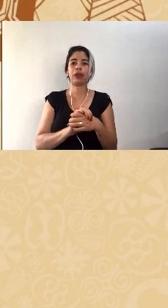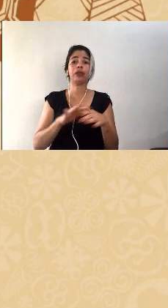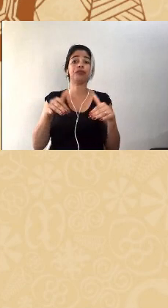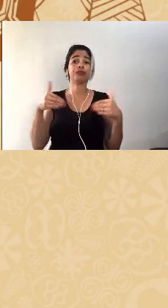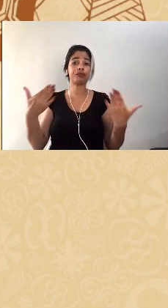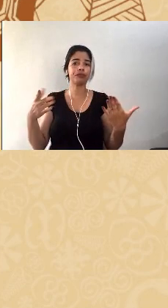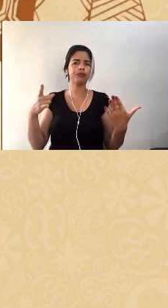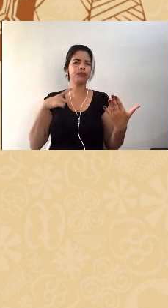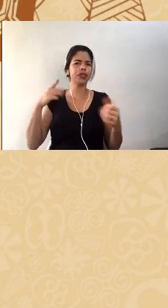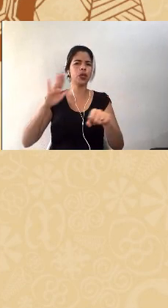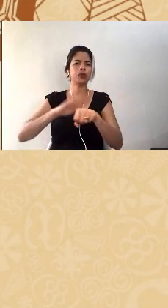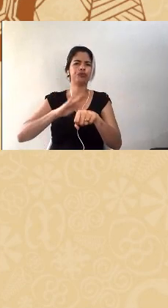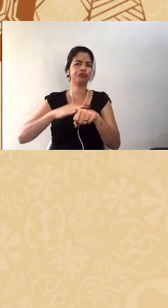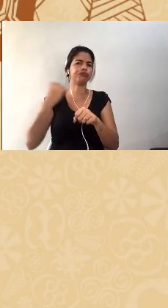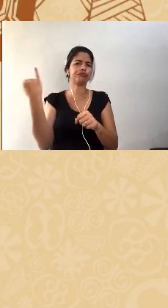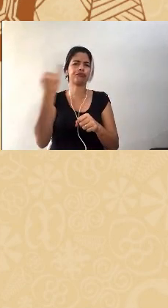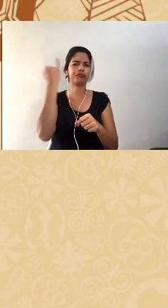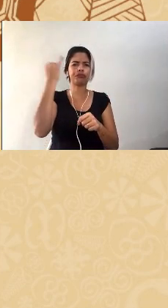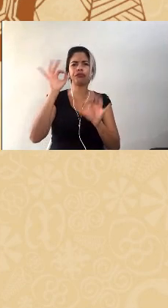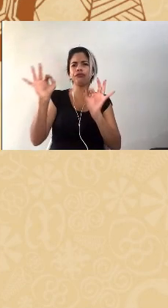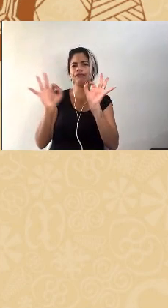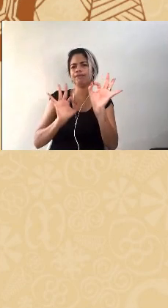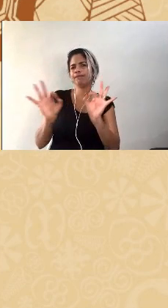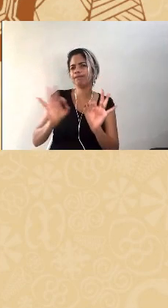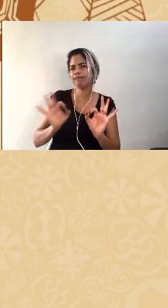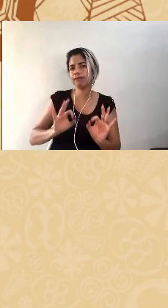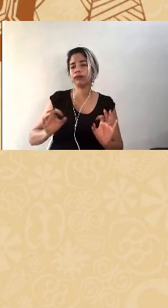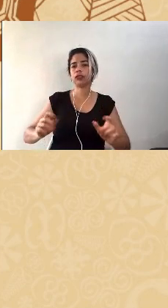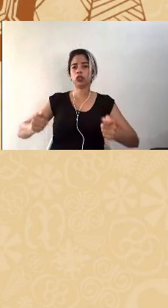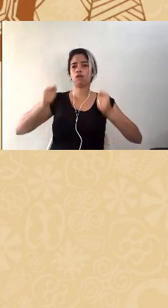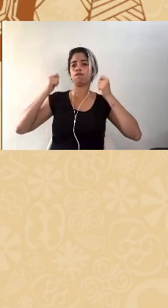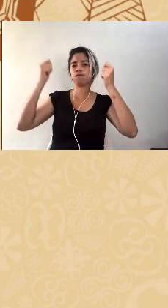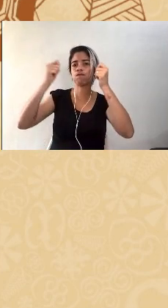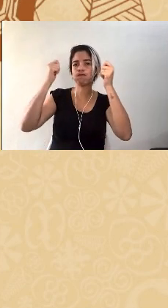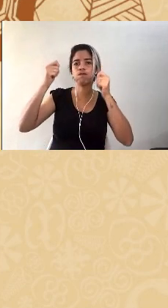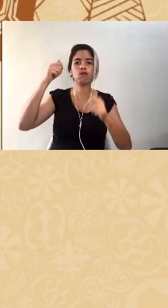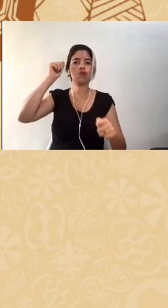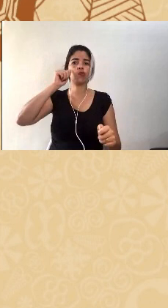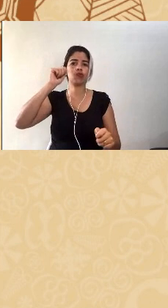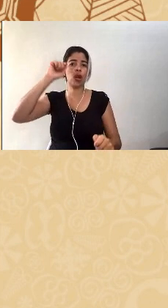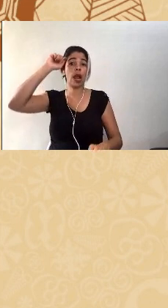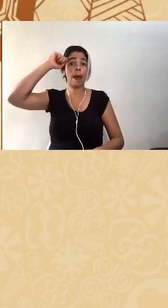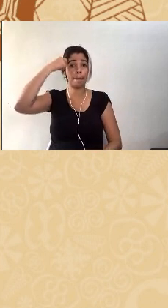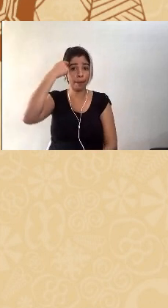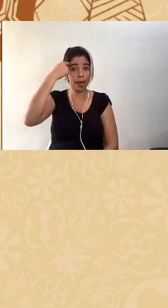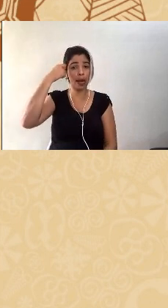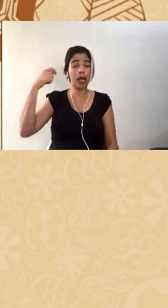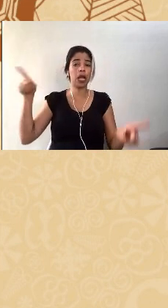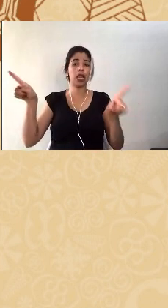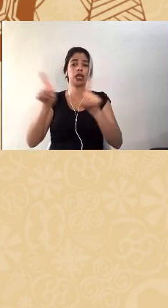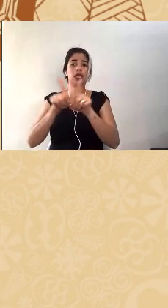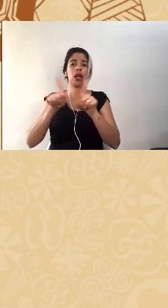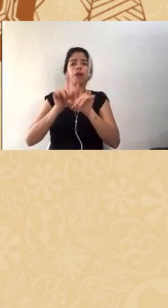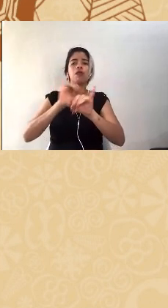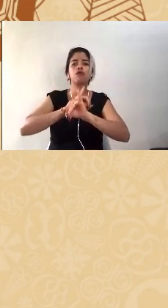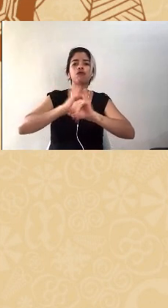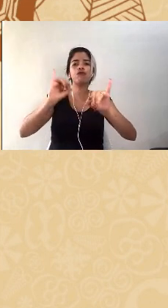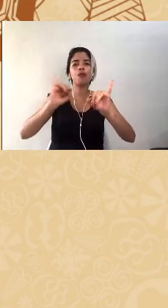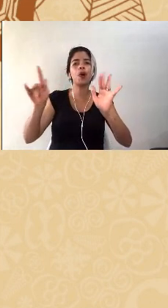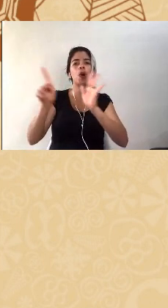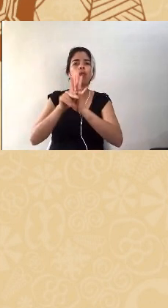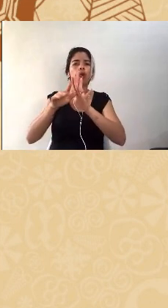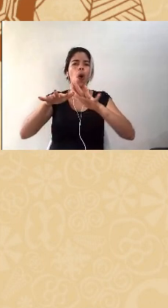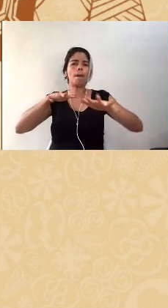Tiveram momentos importantes de organização, manifesto das mulheres negras, também a Nzinga Informativo, esse movimento de